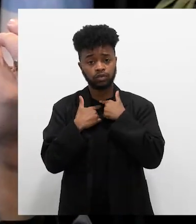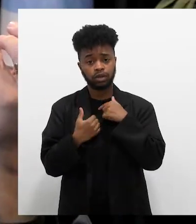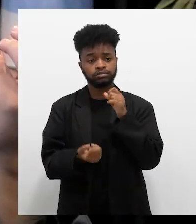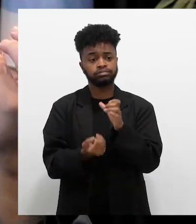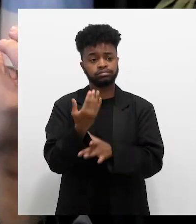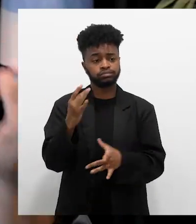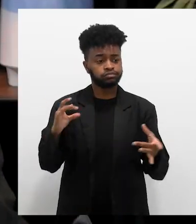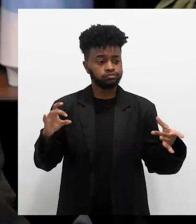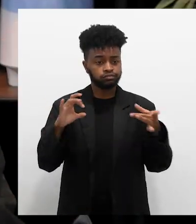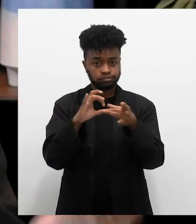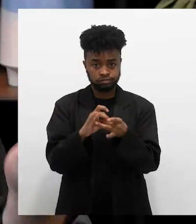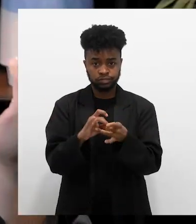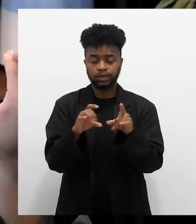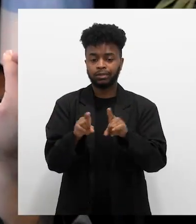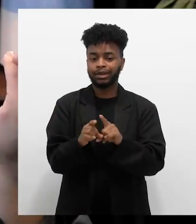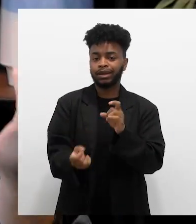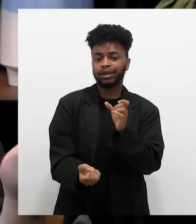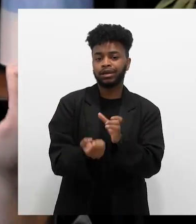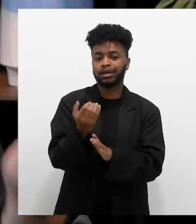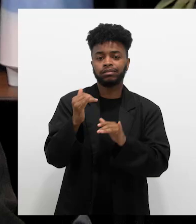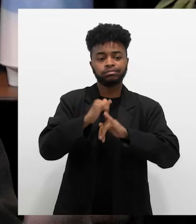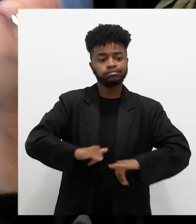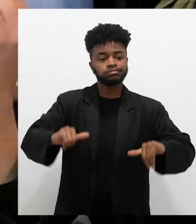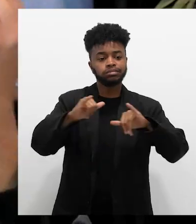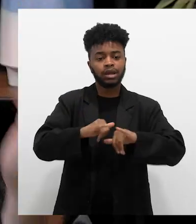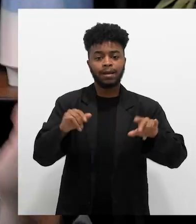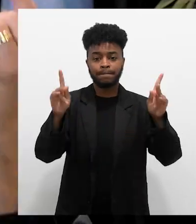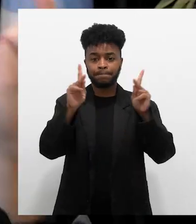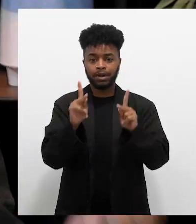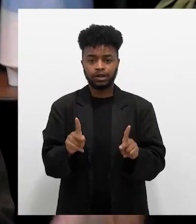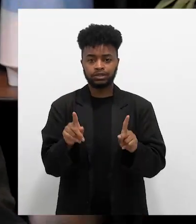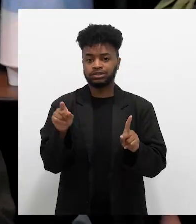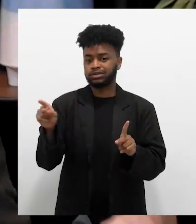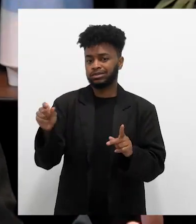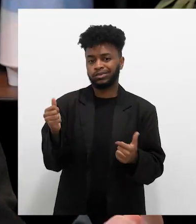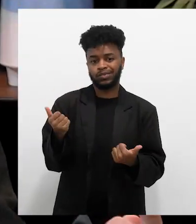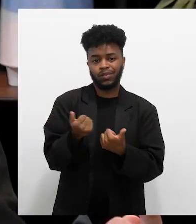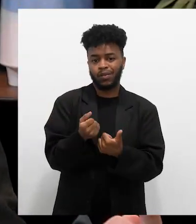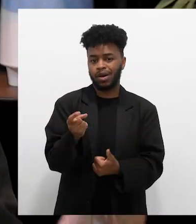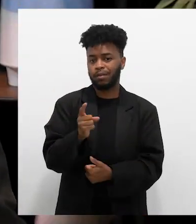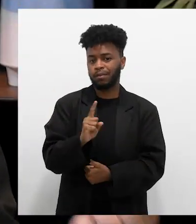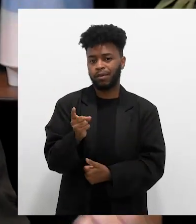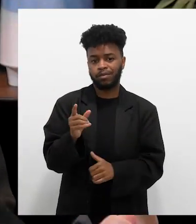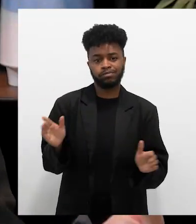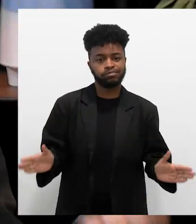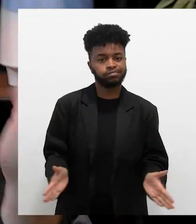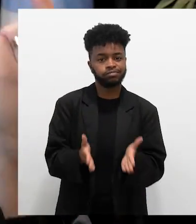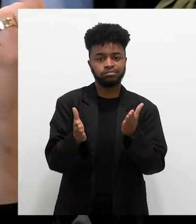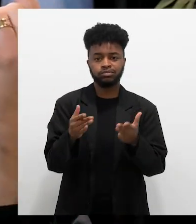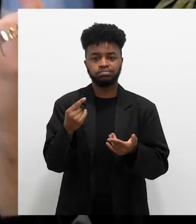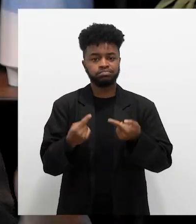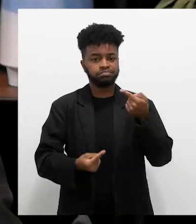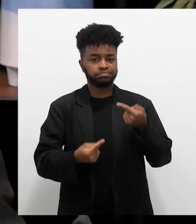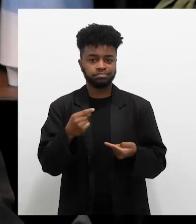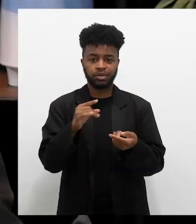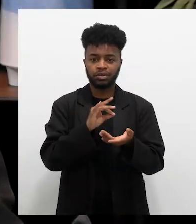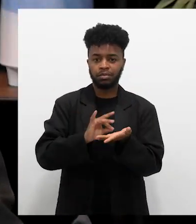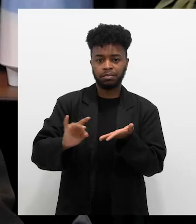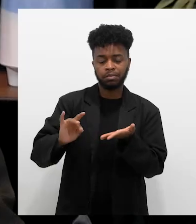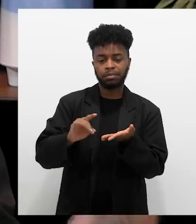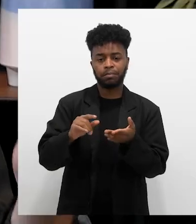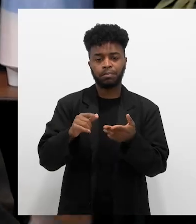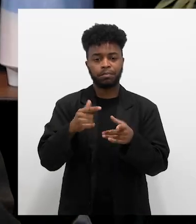um construtor de pontes e construtor da paz. Que não contem com ele para ser um promotor de